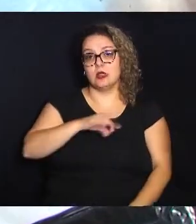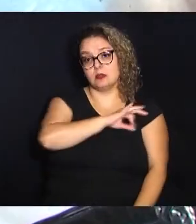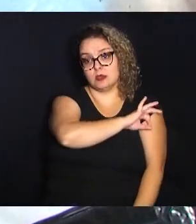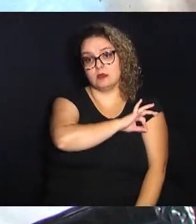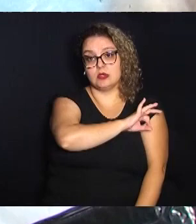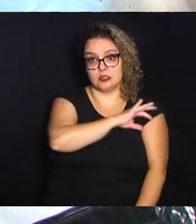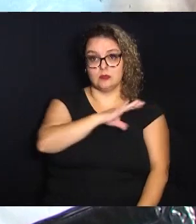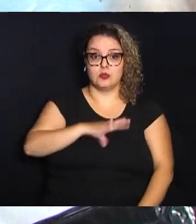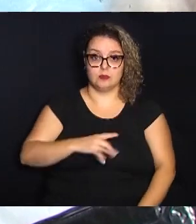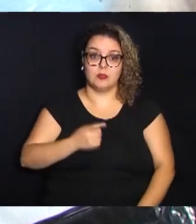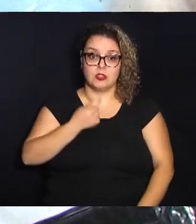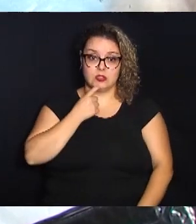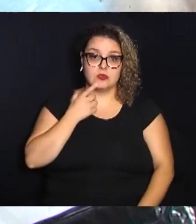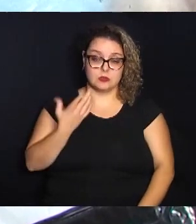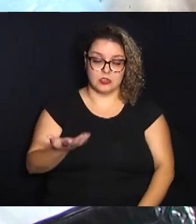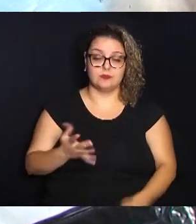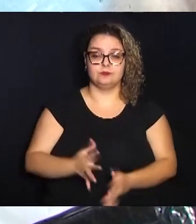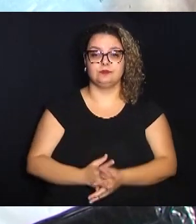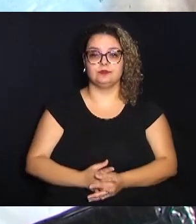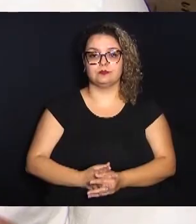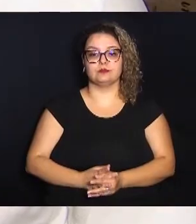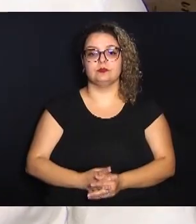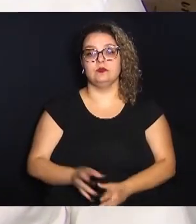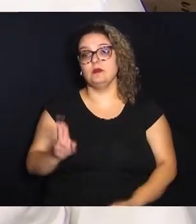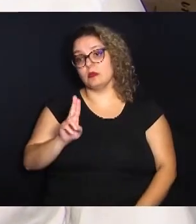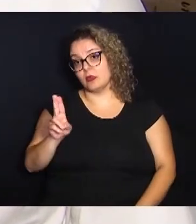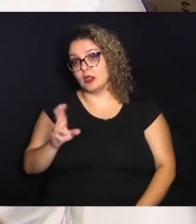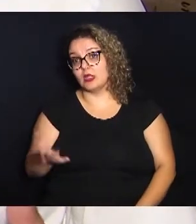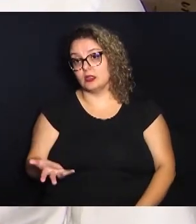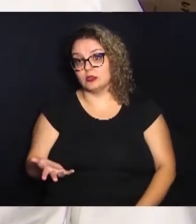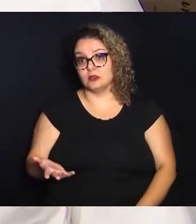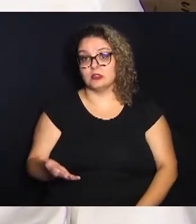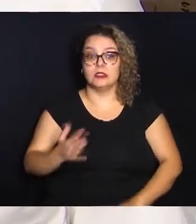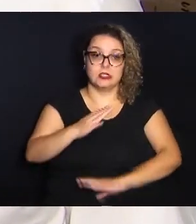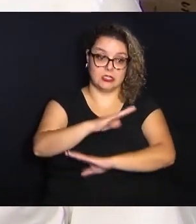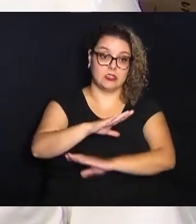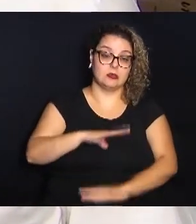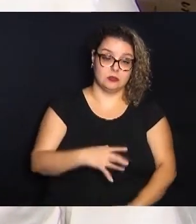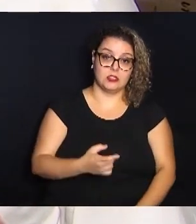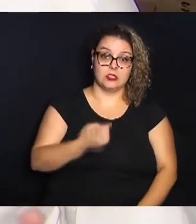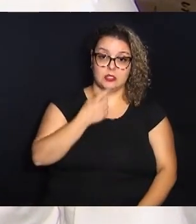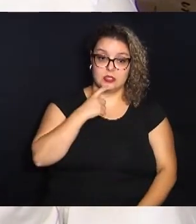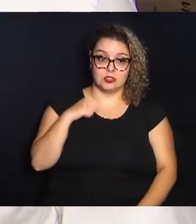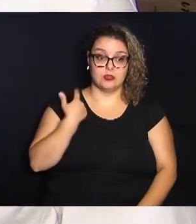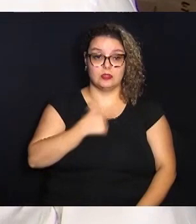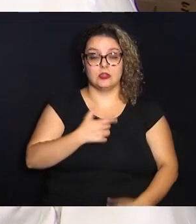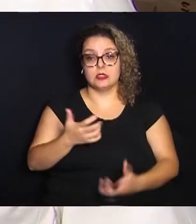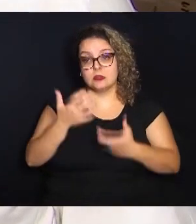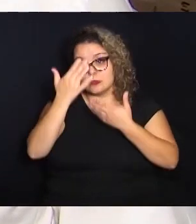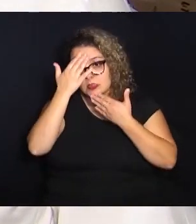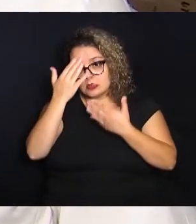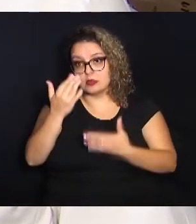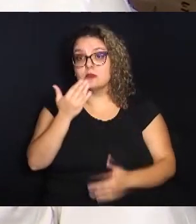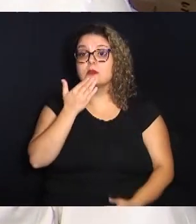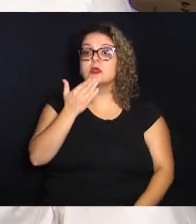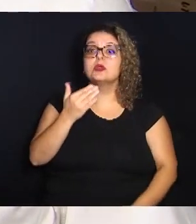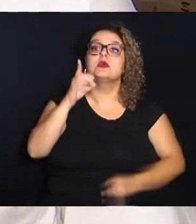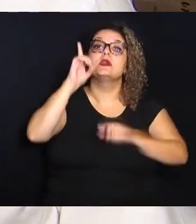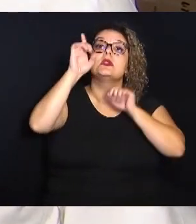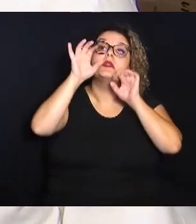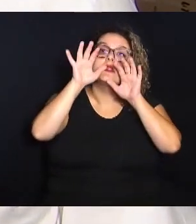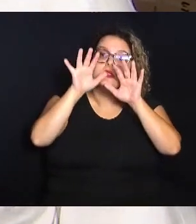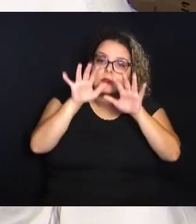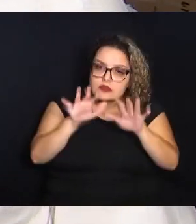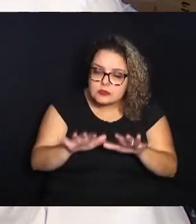Prefeitura Municipal de Campinas então em nome da Câmara Municipal de Campinas a gente quer agradecer pedir os que Deus